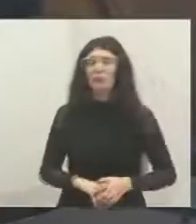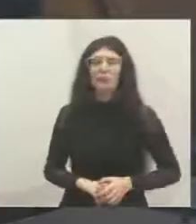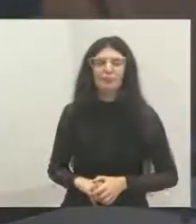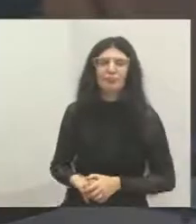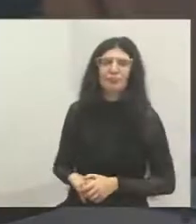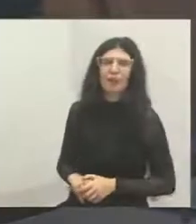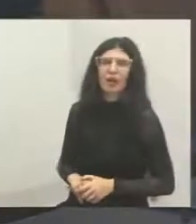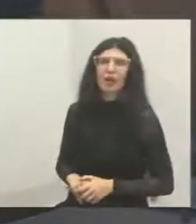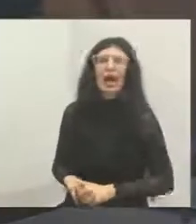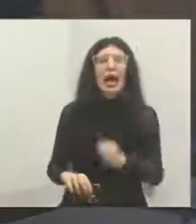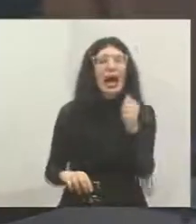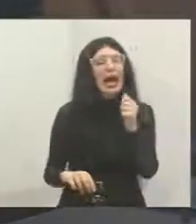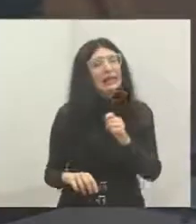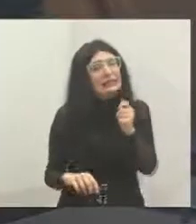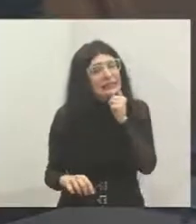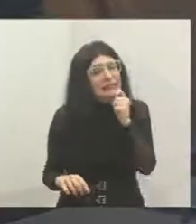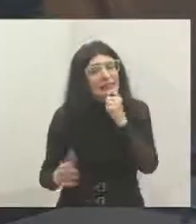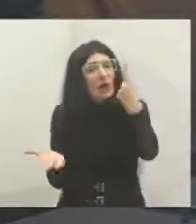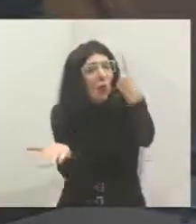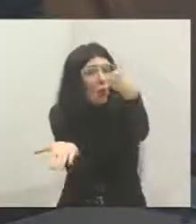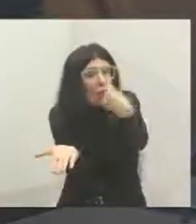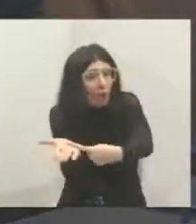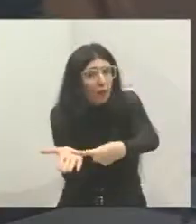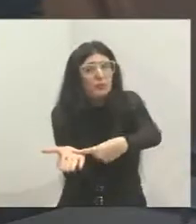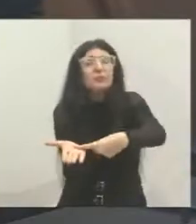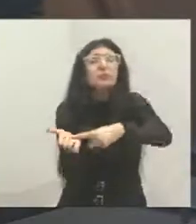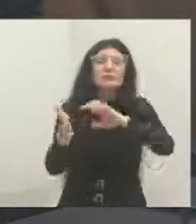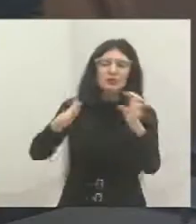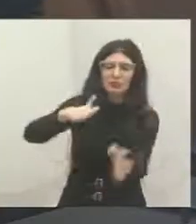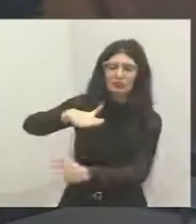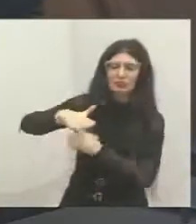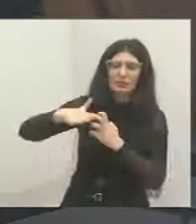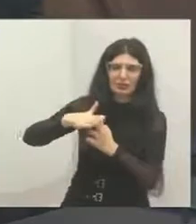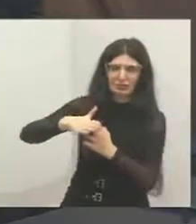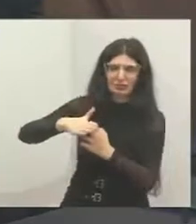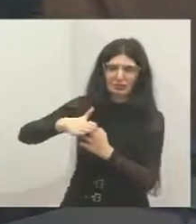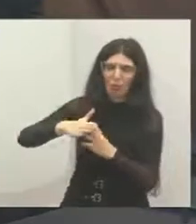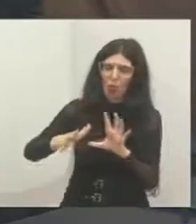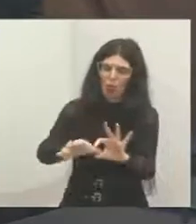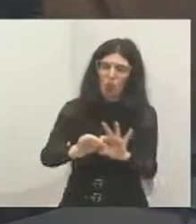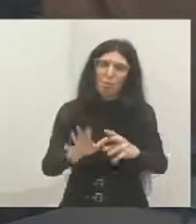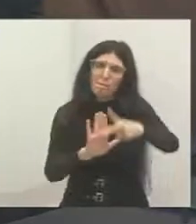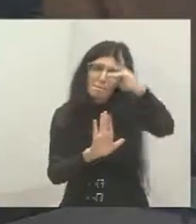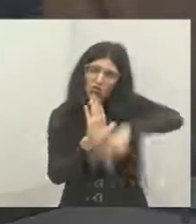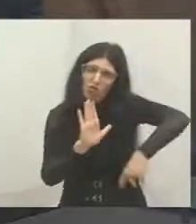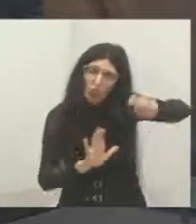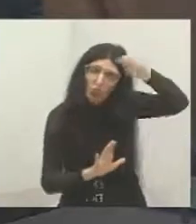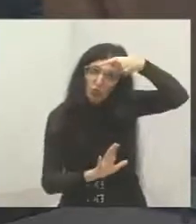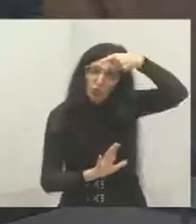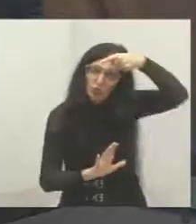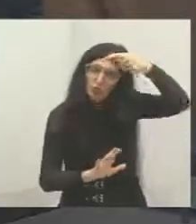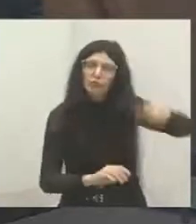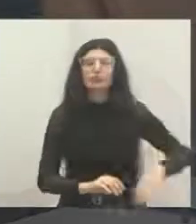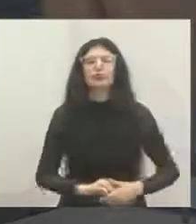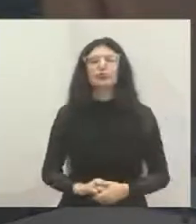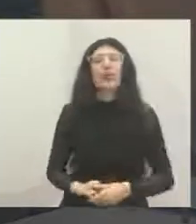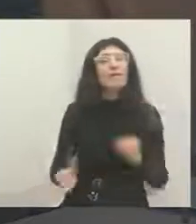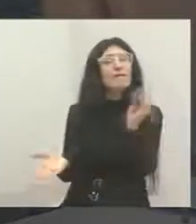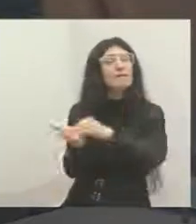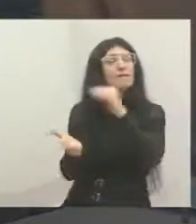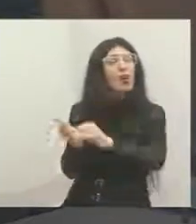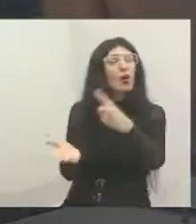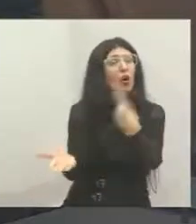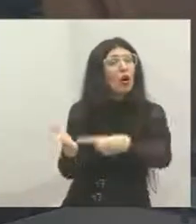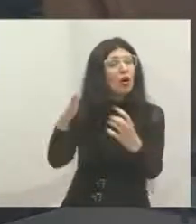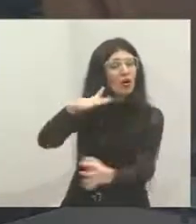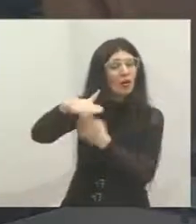na empresa e daí depois vai direcionar. Porque muita coisa que muitas pessoas não sabem, Reinaldo, que a prefeitura ela só pode